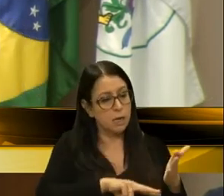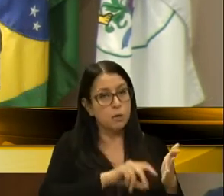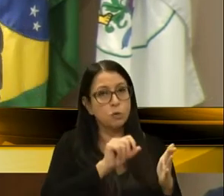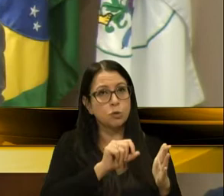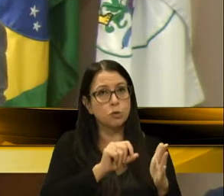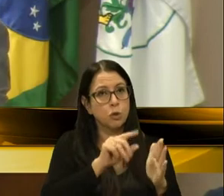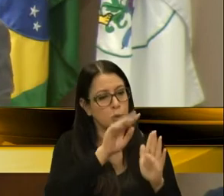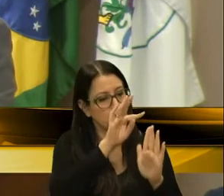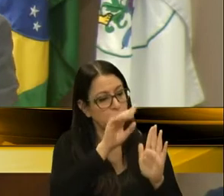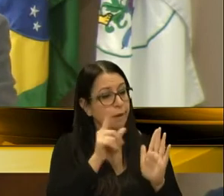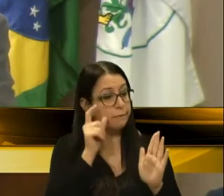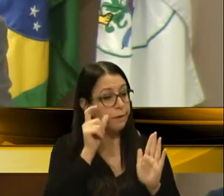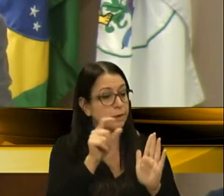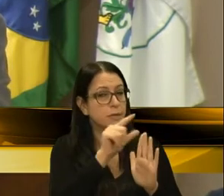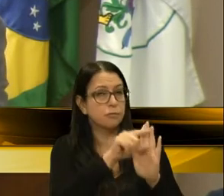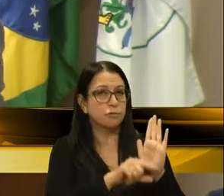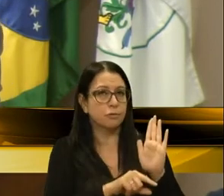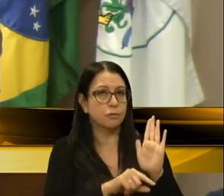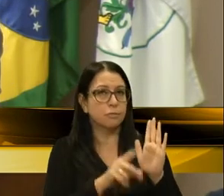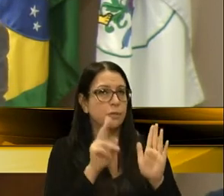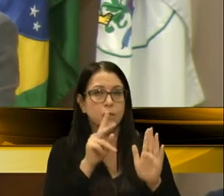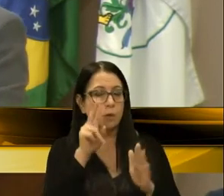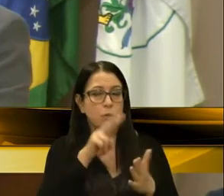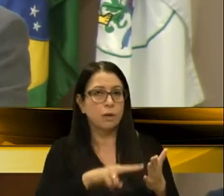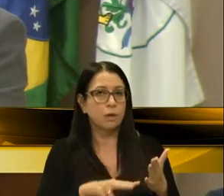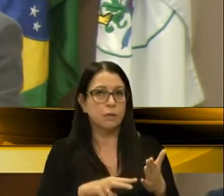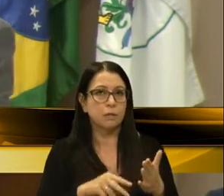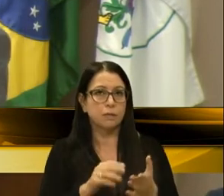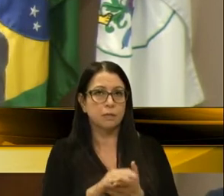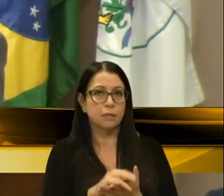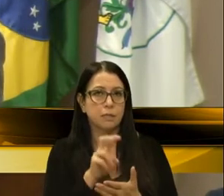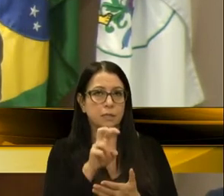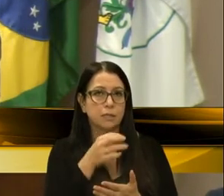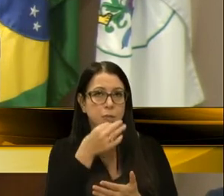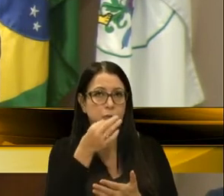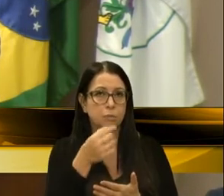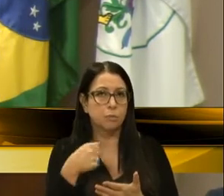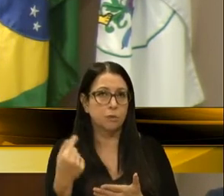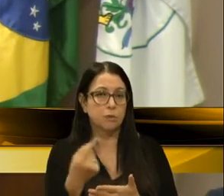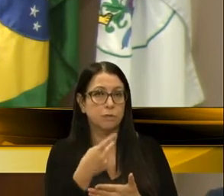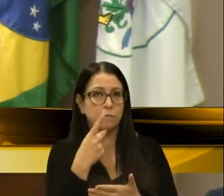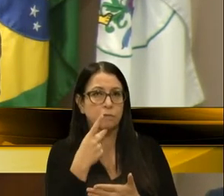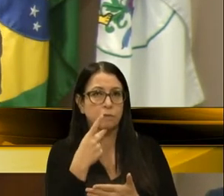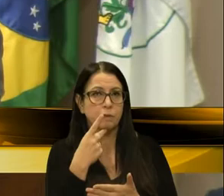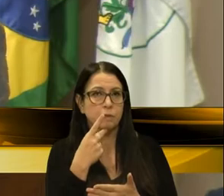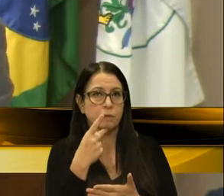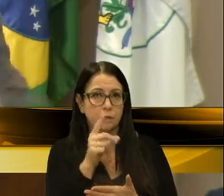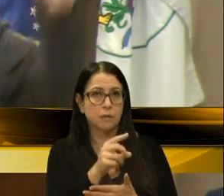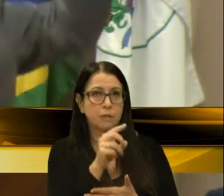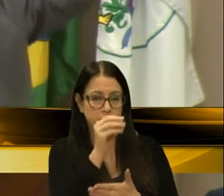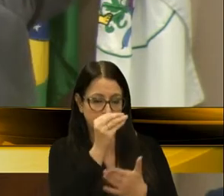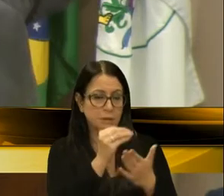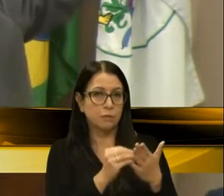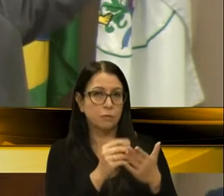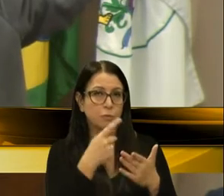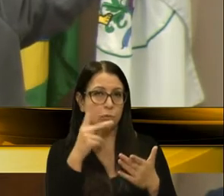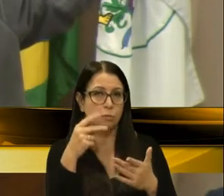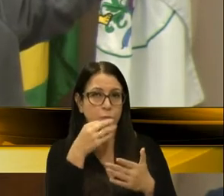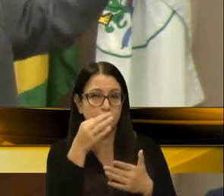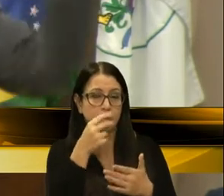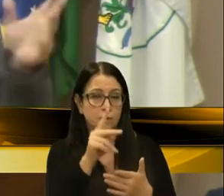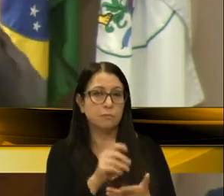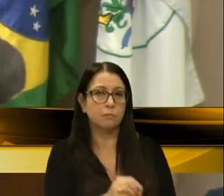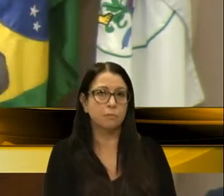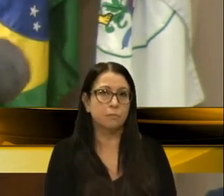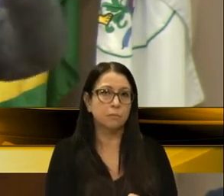que interessava a ele, né? Mas ele não leu, por exemplo, esses 5 comentários que eu vou ler para você, que estava lá, aonde estavam os outros comentários